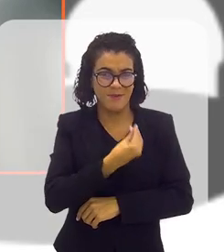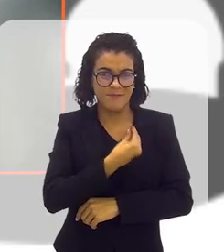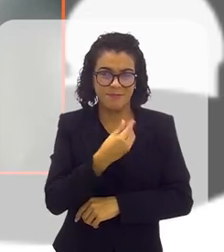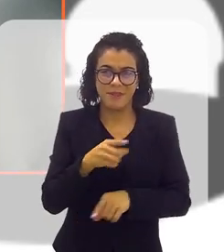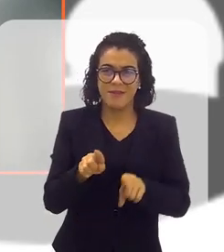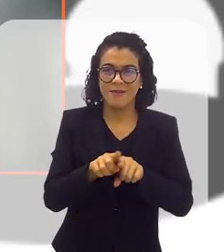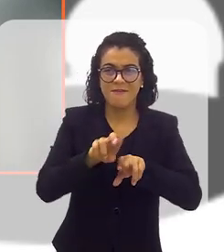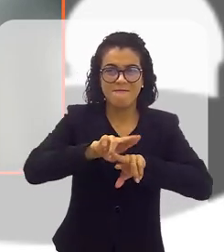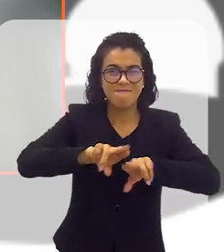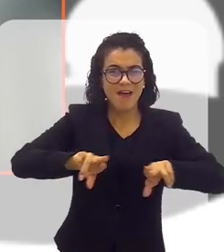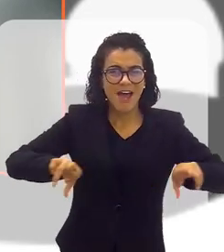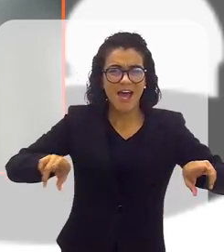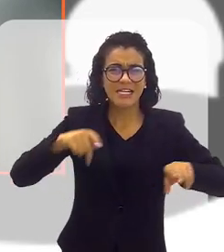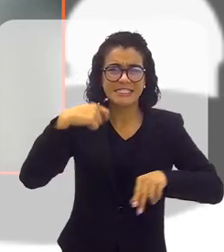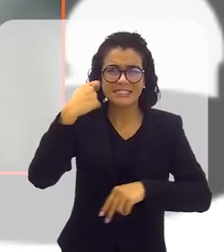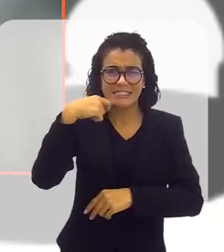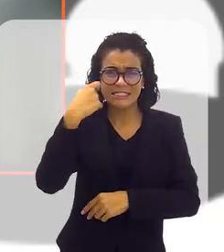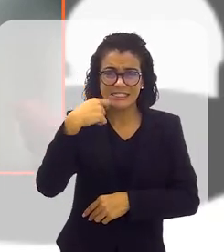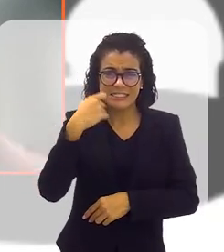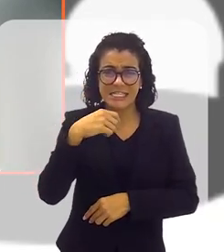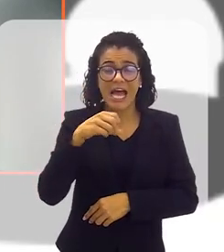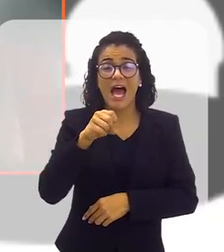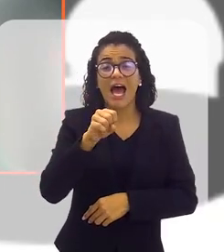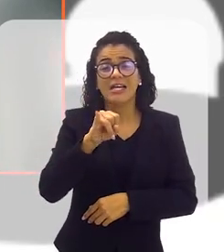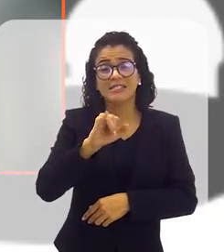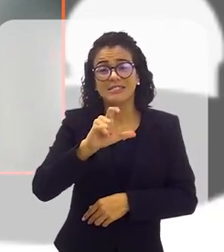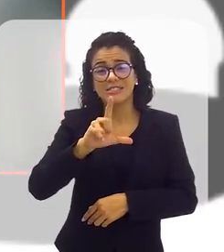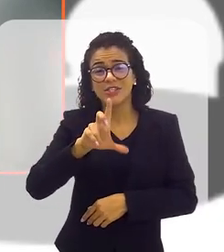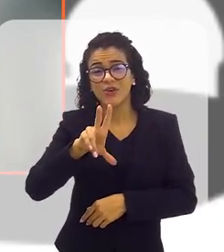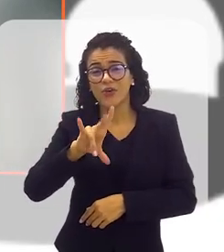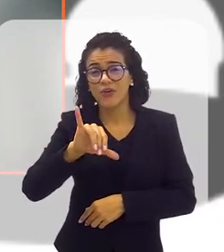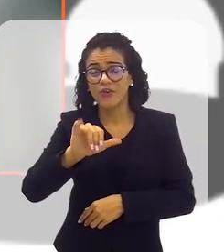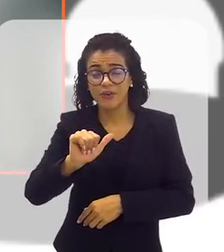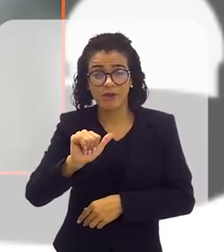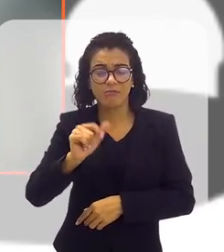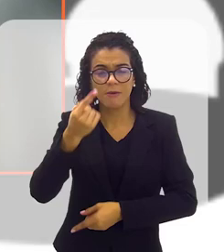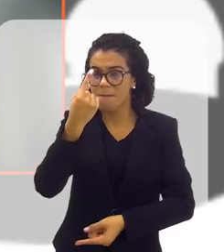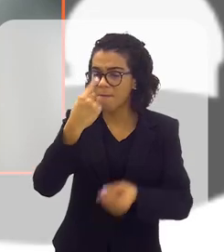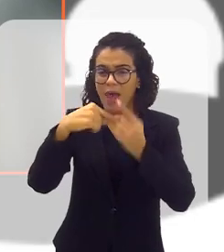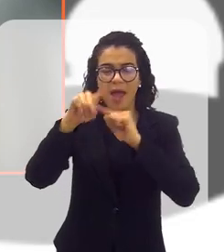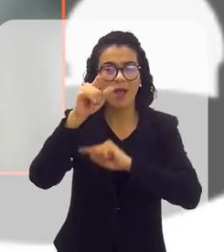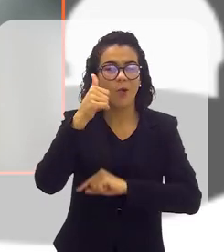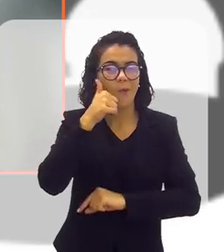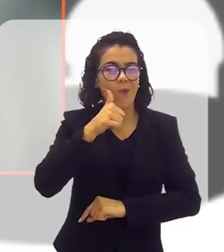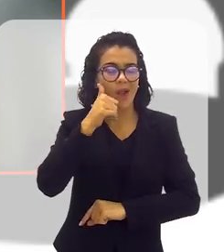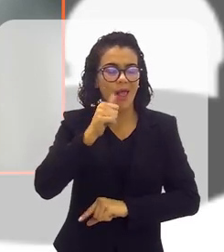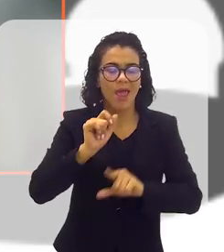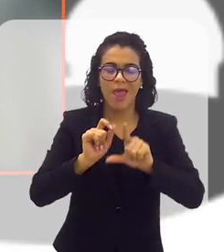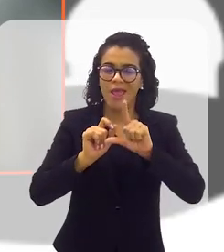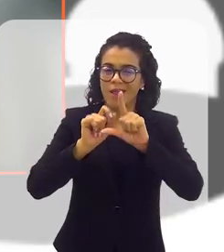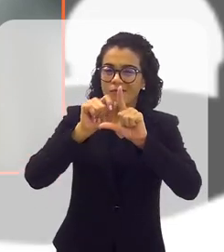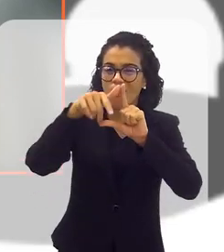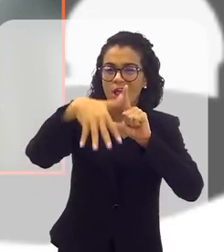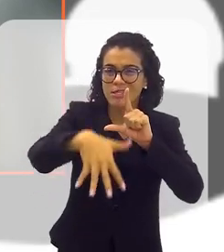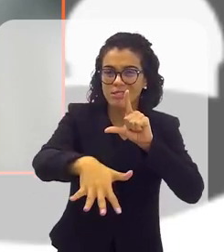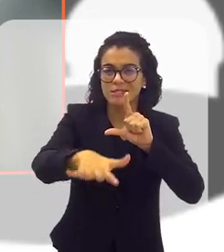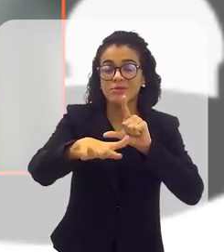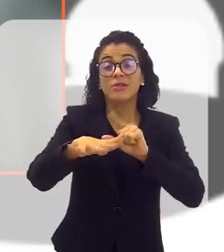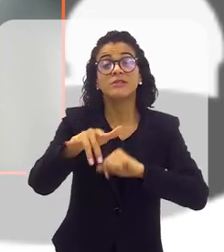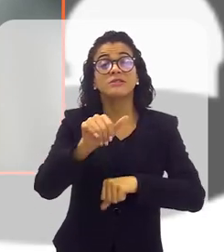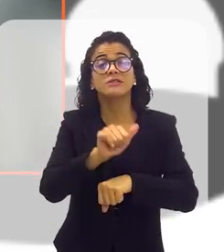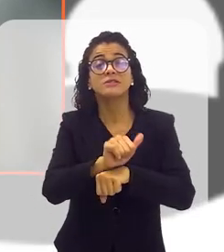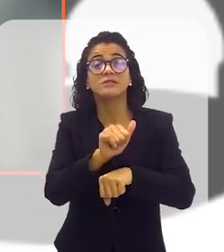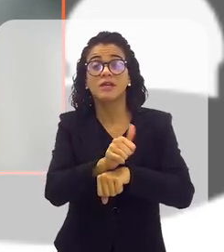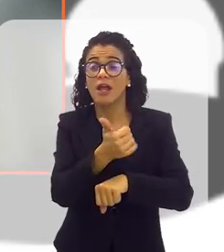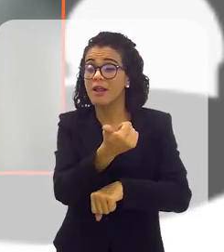Sim. Popovic, a Cris Arcangeli, a Silvia, que se reinventou, né, como mulher, como influenciadora,